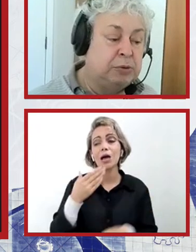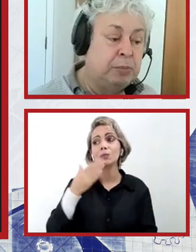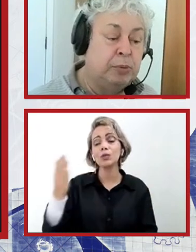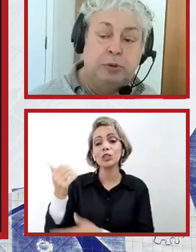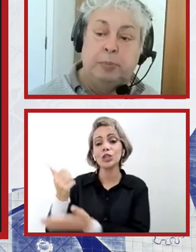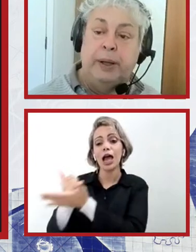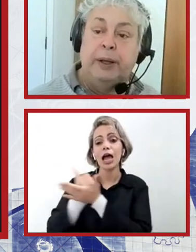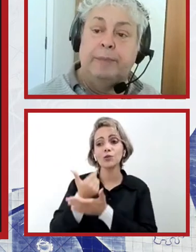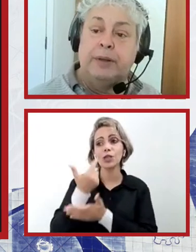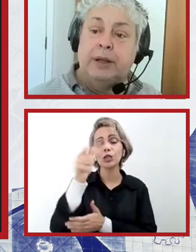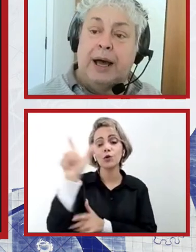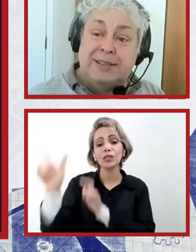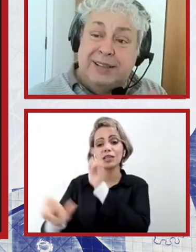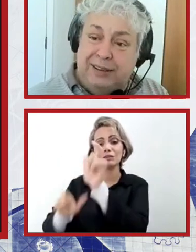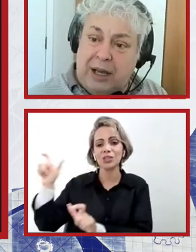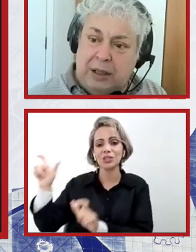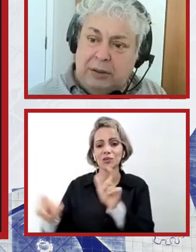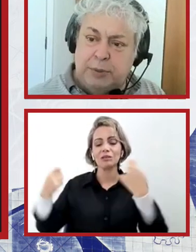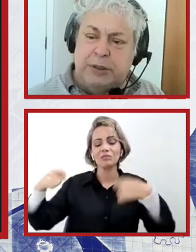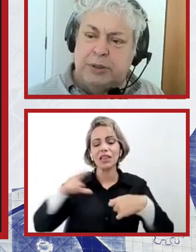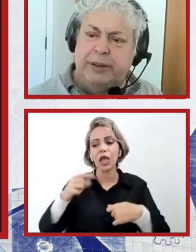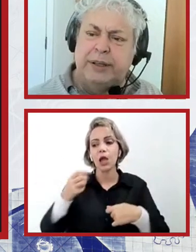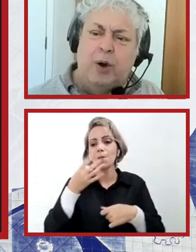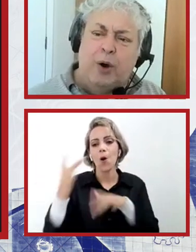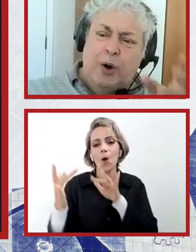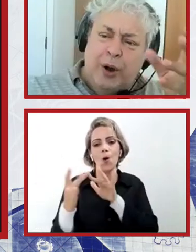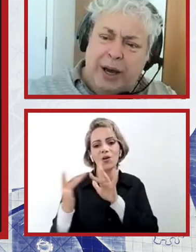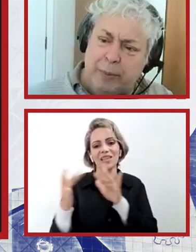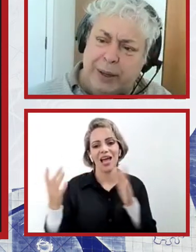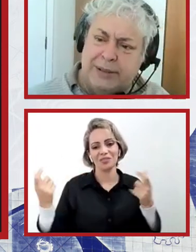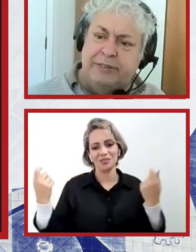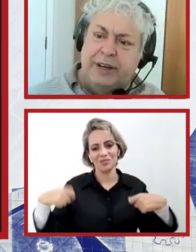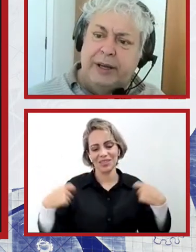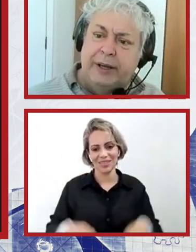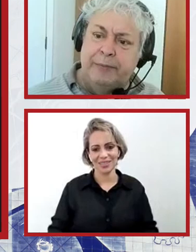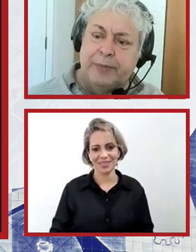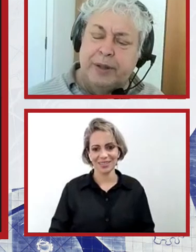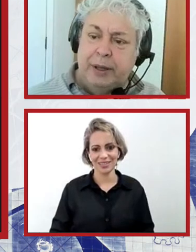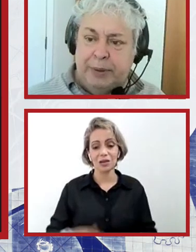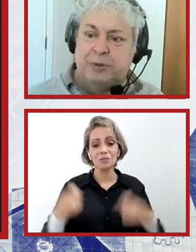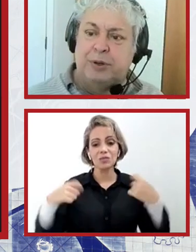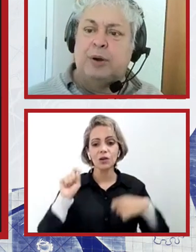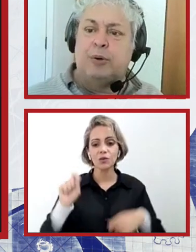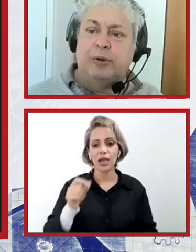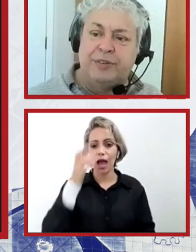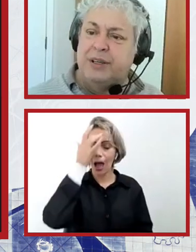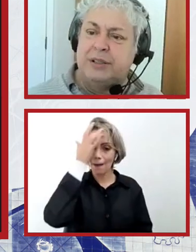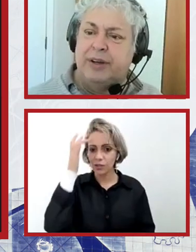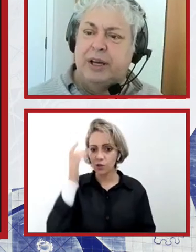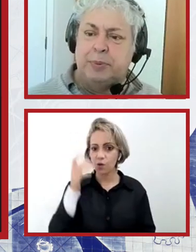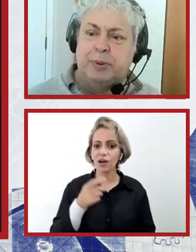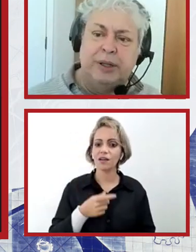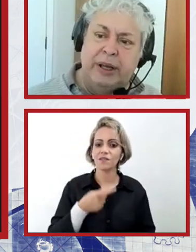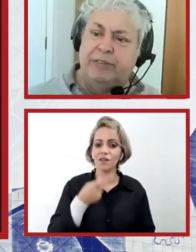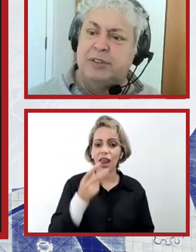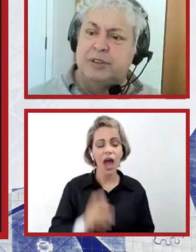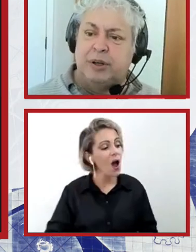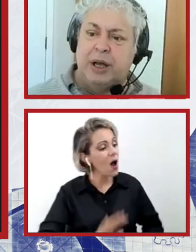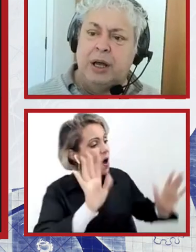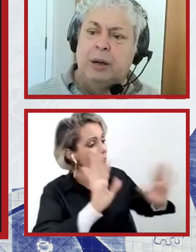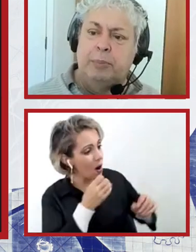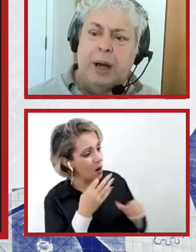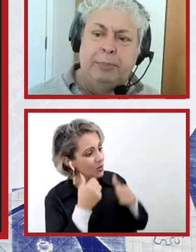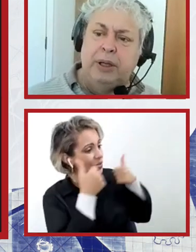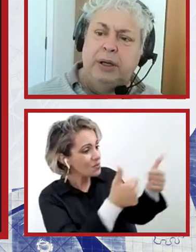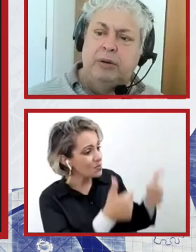ter esse trato muito bem azeitado. As pessoas têm que dizer, ô, cara, como é que você vai? E a pessoa com deficiência vai responder e